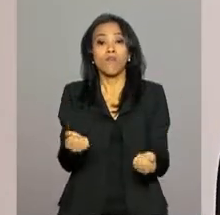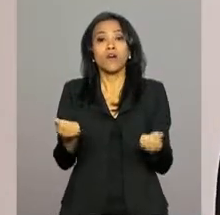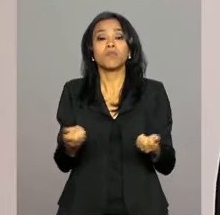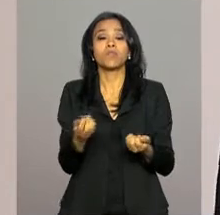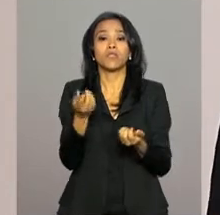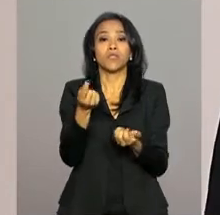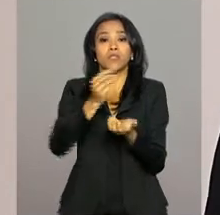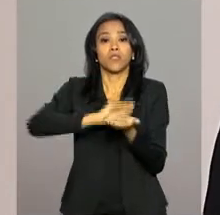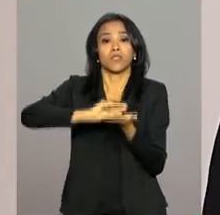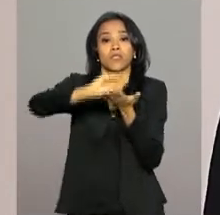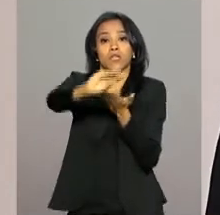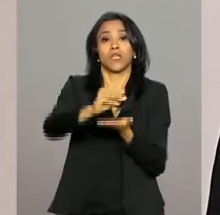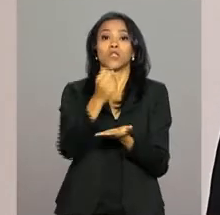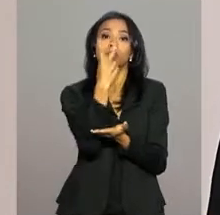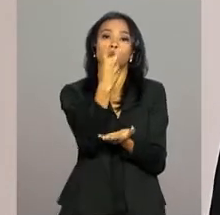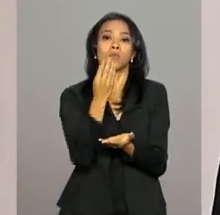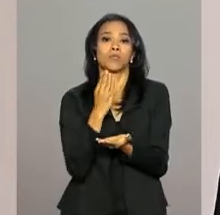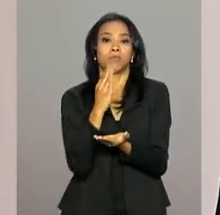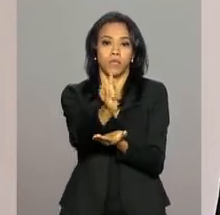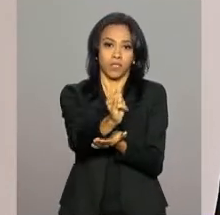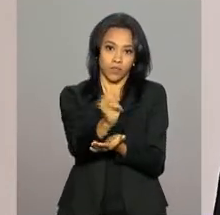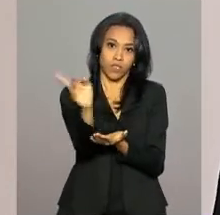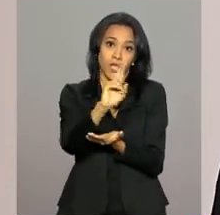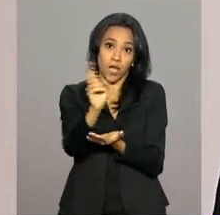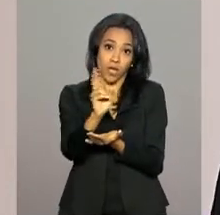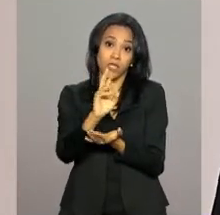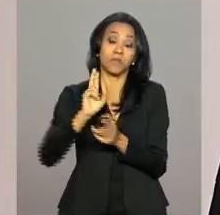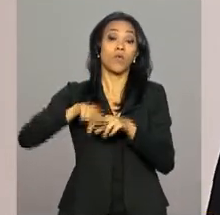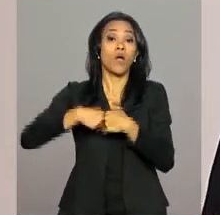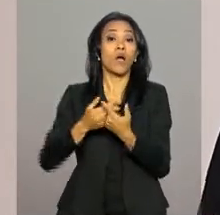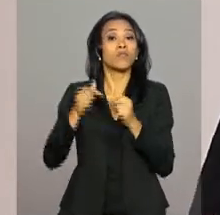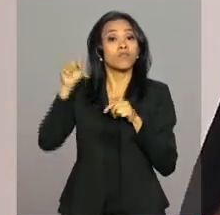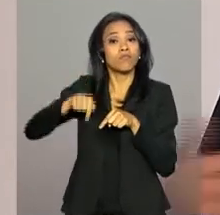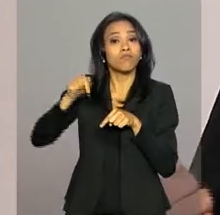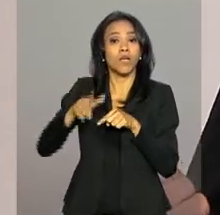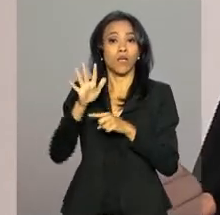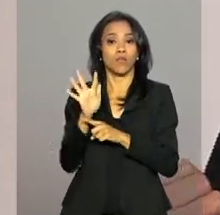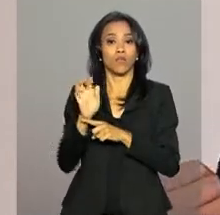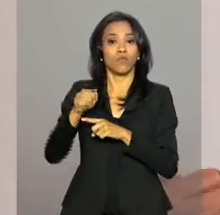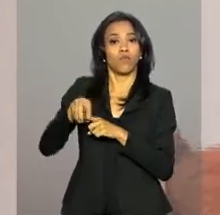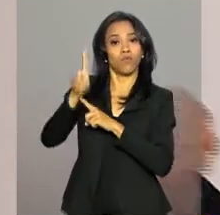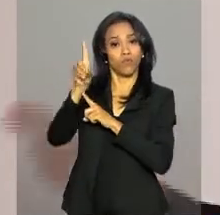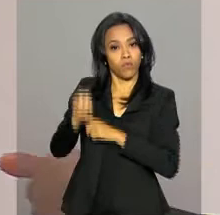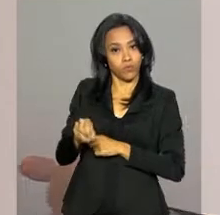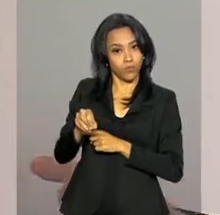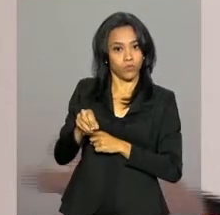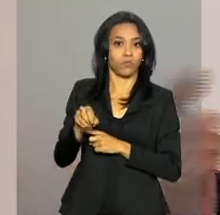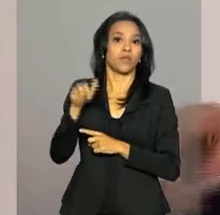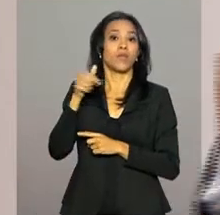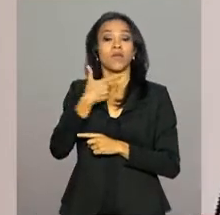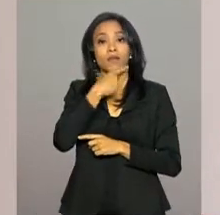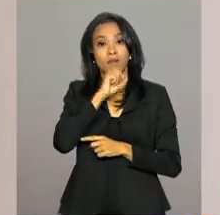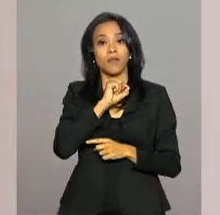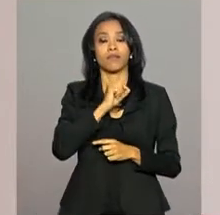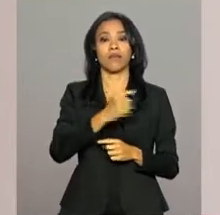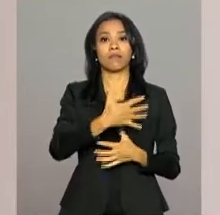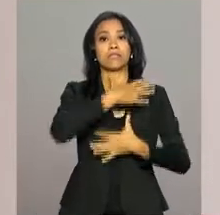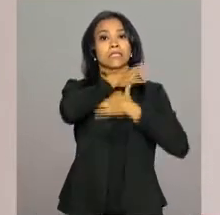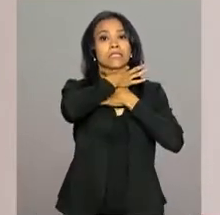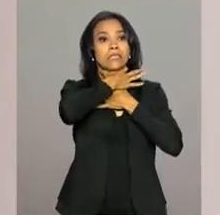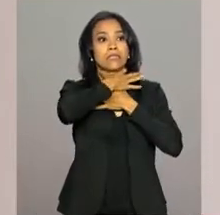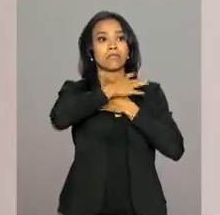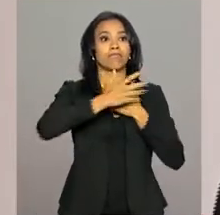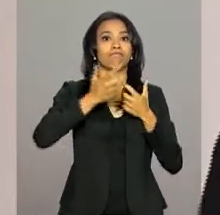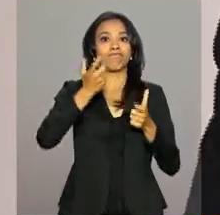bilhões de reais pelo fundo de participação do municípios isso foi feito naturalmente quem estava devendo ainda dezembro conseguiu